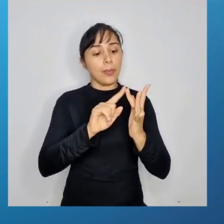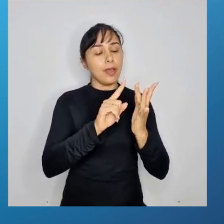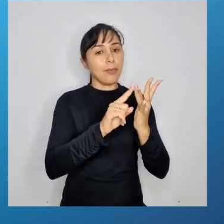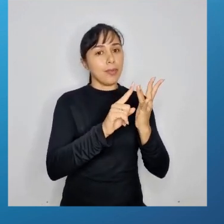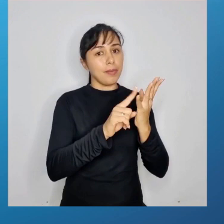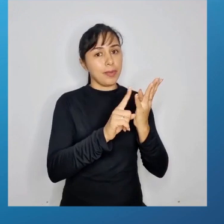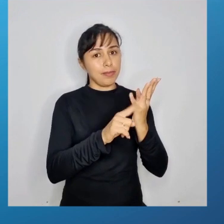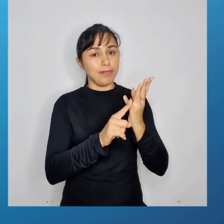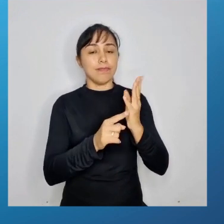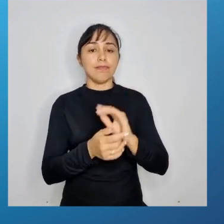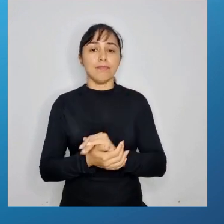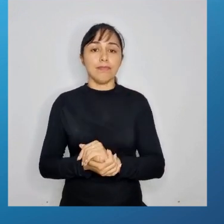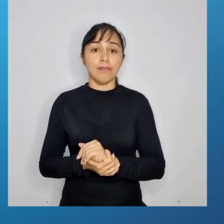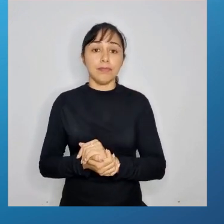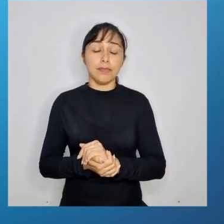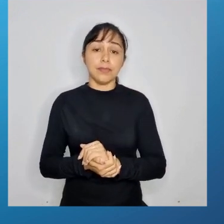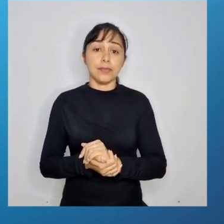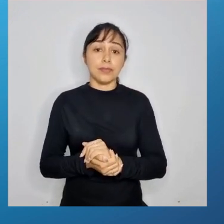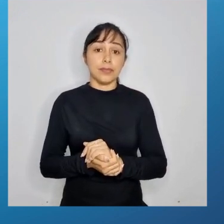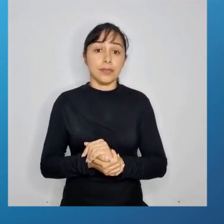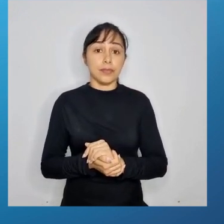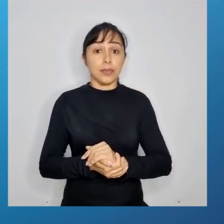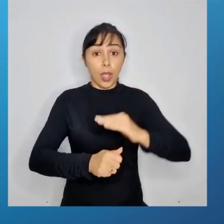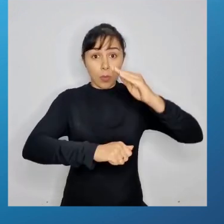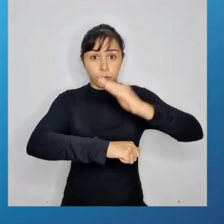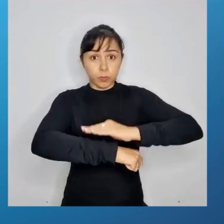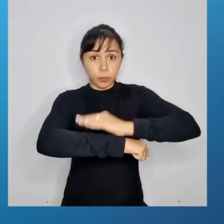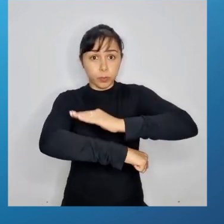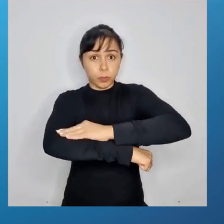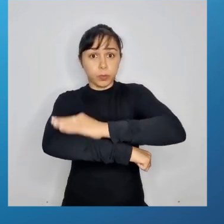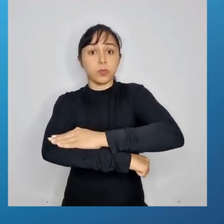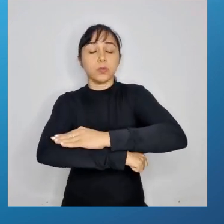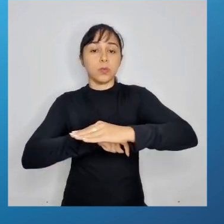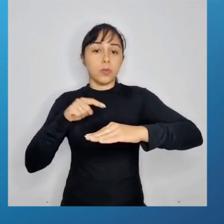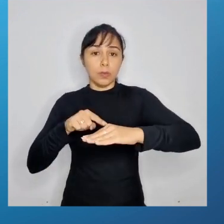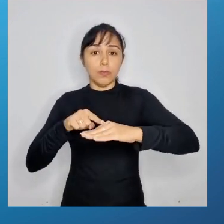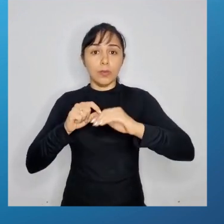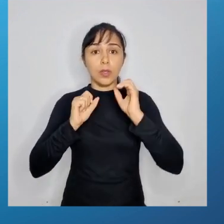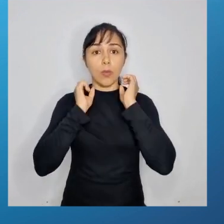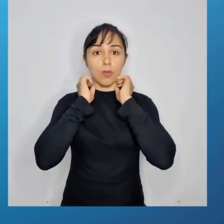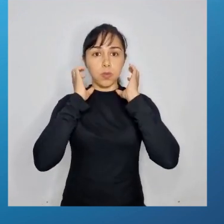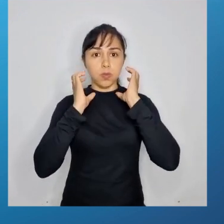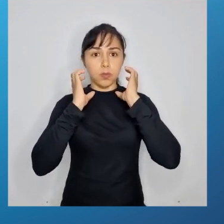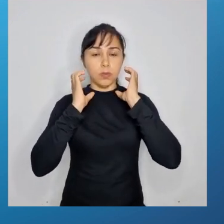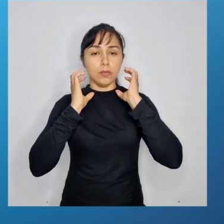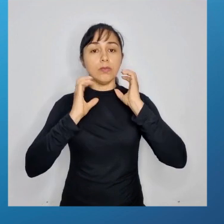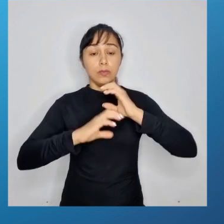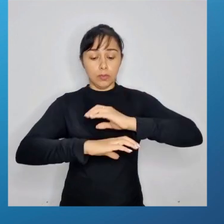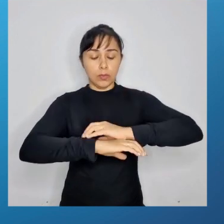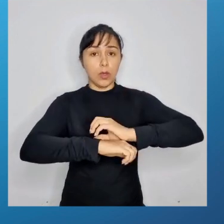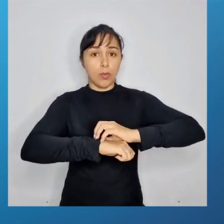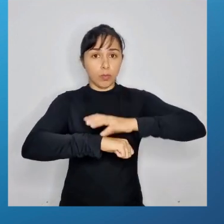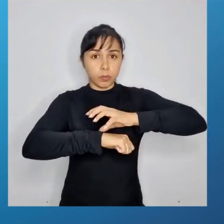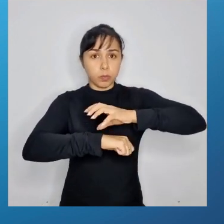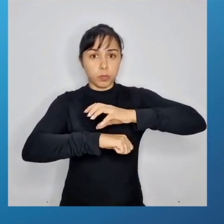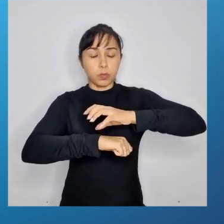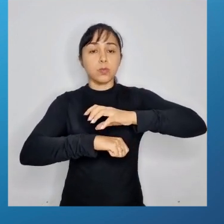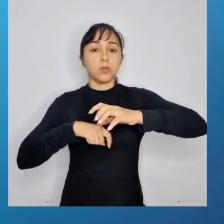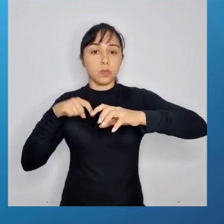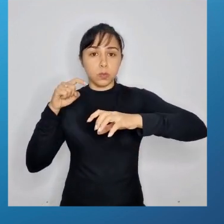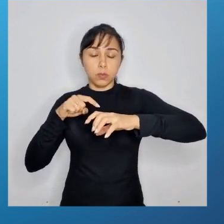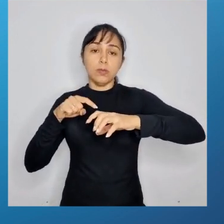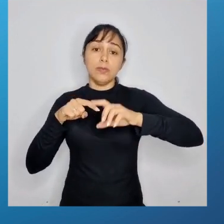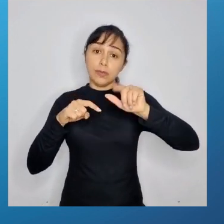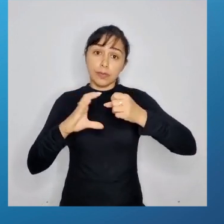os dedinhos. Já os sapos têm a glândula paratóide bem desenvolvida, nós temos um inchaço